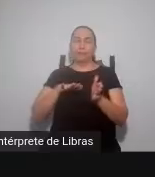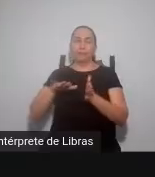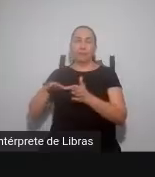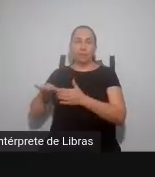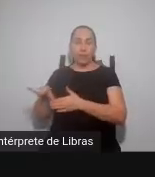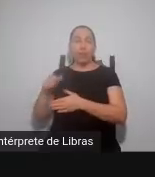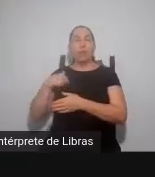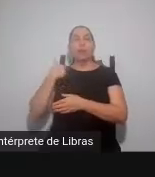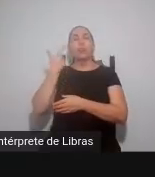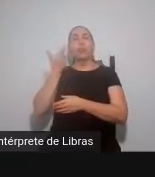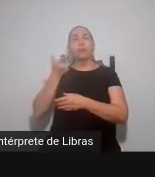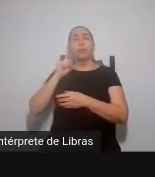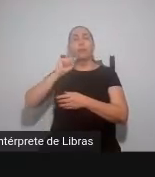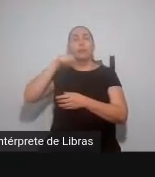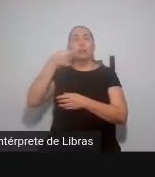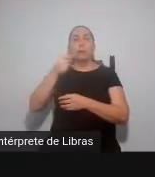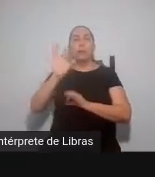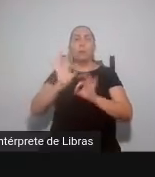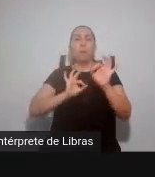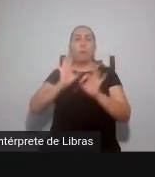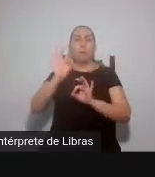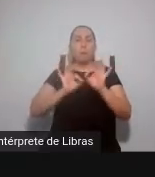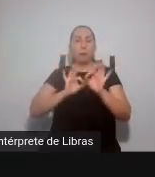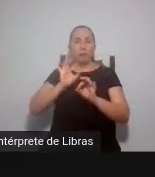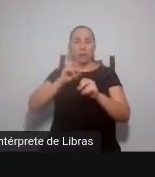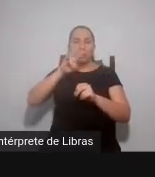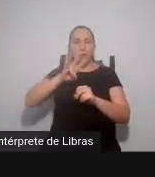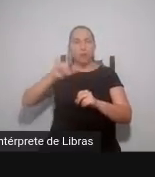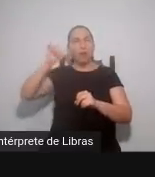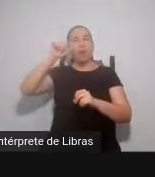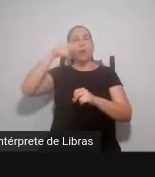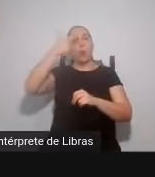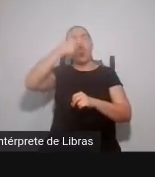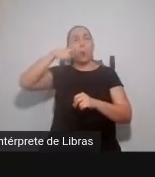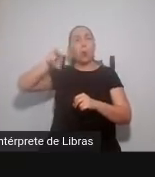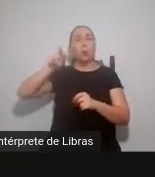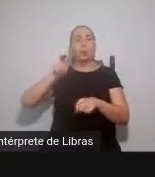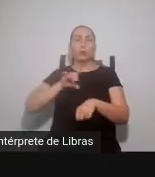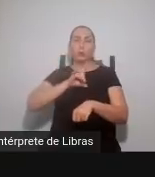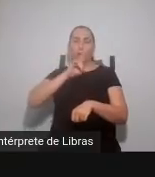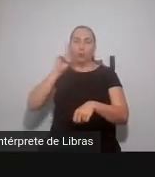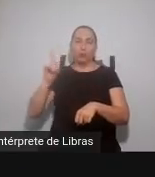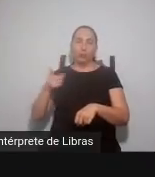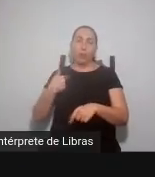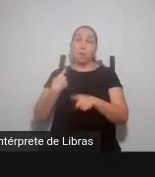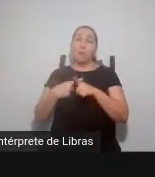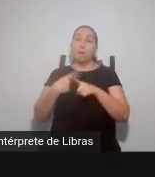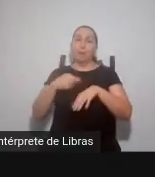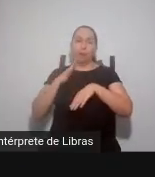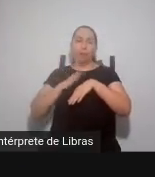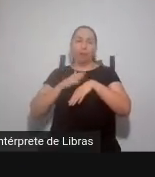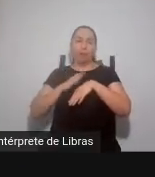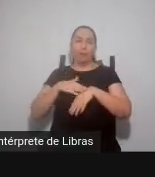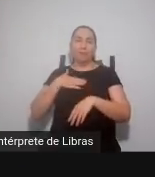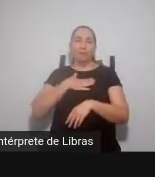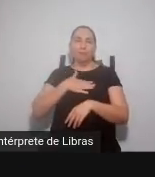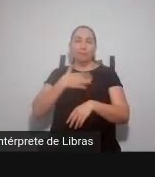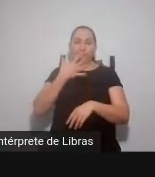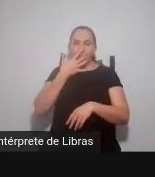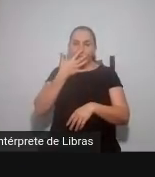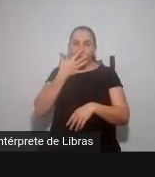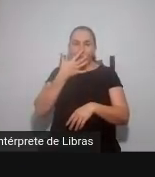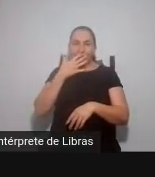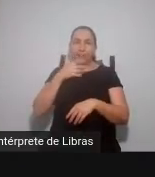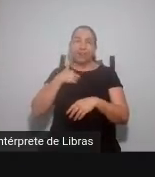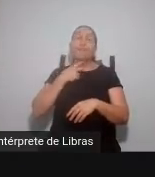próxima hora, porque daí, gente, eu sou tão encantada que era capaz de eu não sair daqui nunca mais. Bora para as atividades de alfabetização. Eu